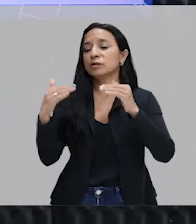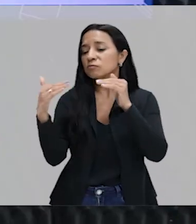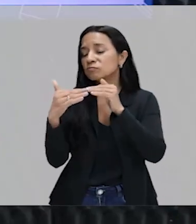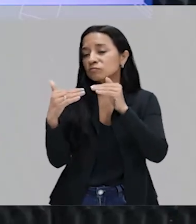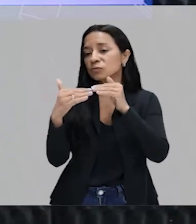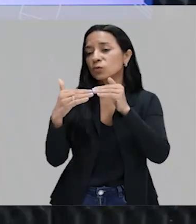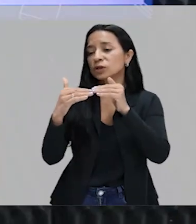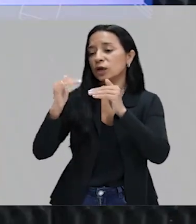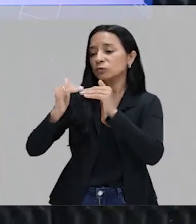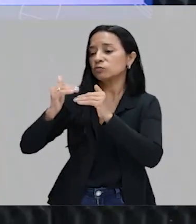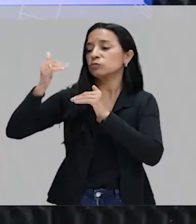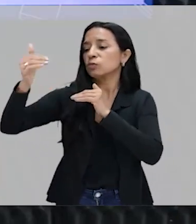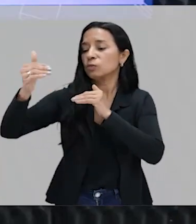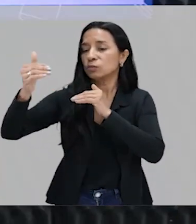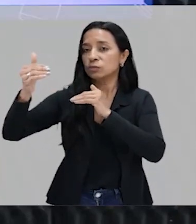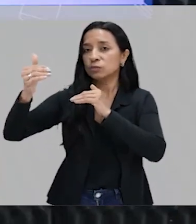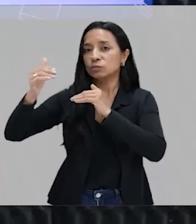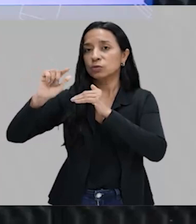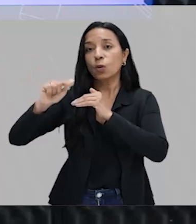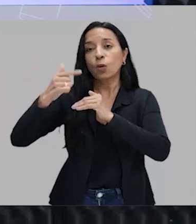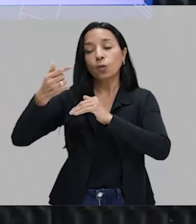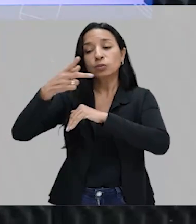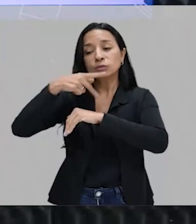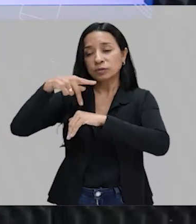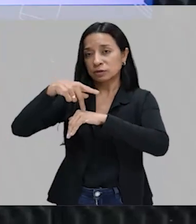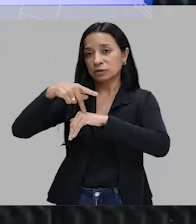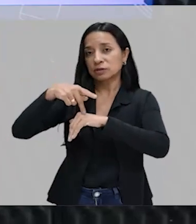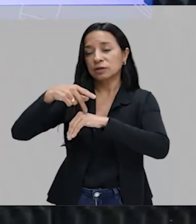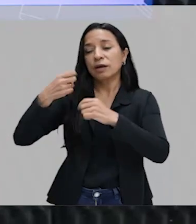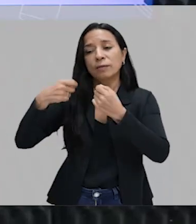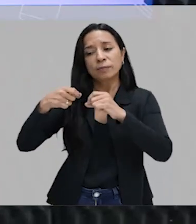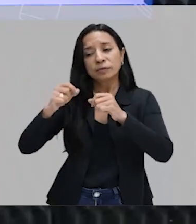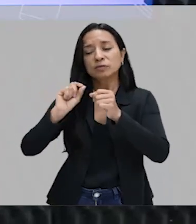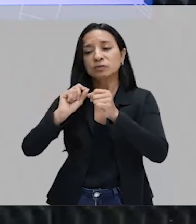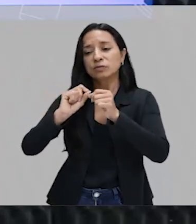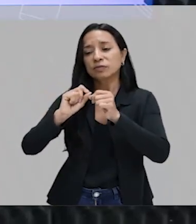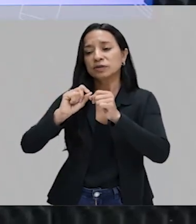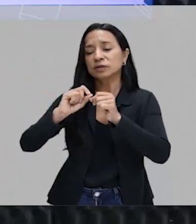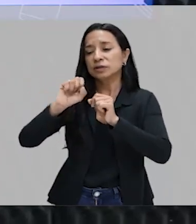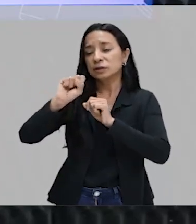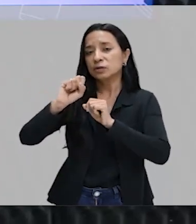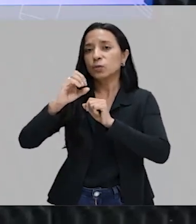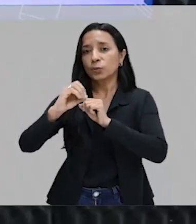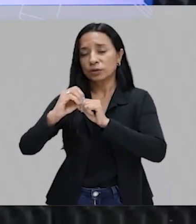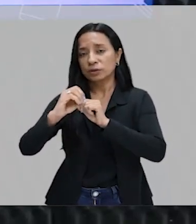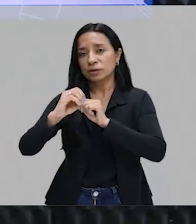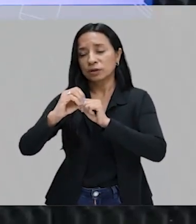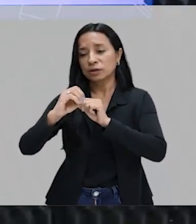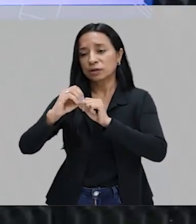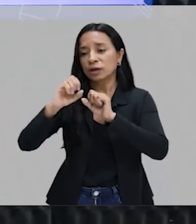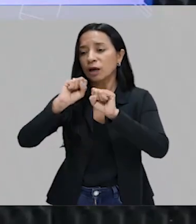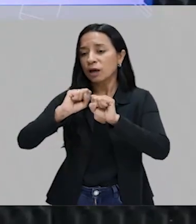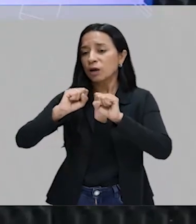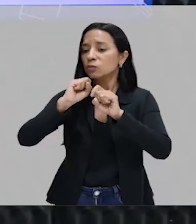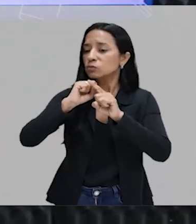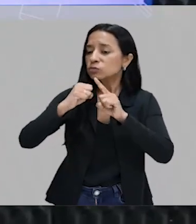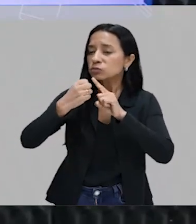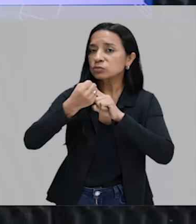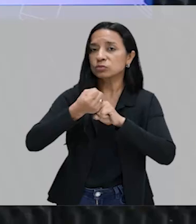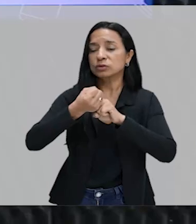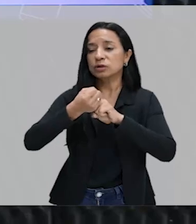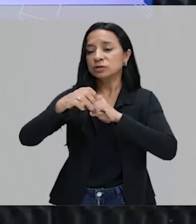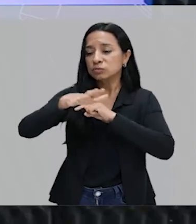com o exterior. Ela teve que fazer, na década de 80, o socialismo de mercado. Foi fundamental abrir a sua economia.